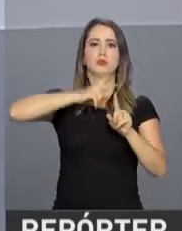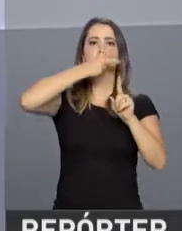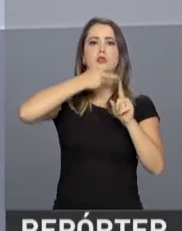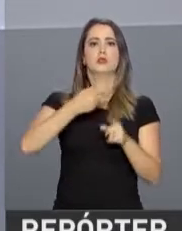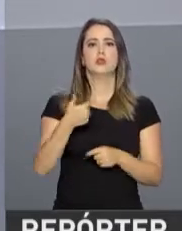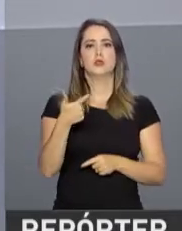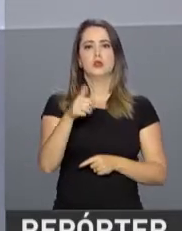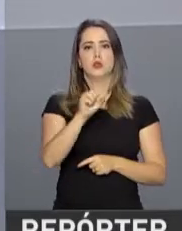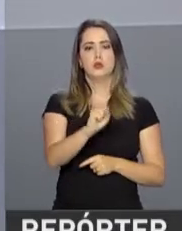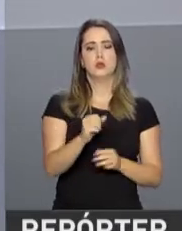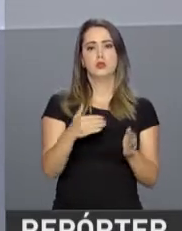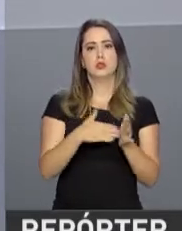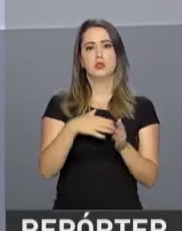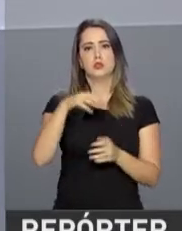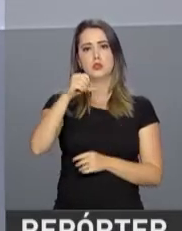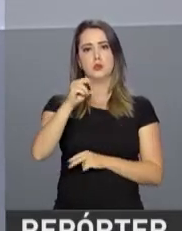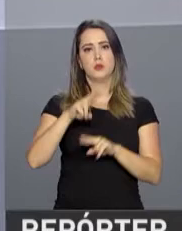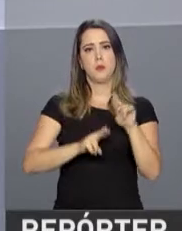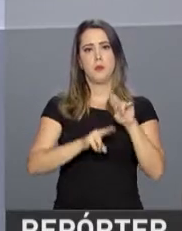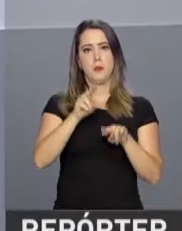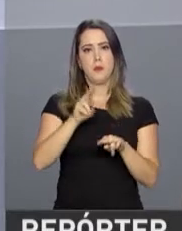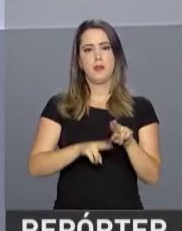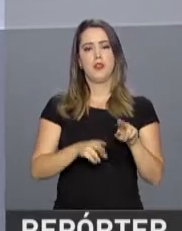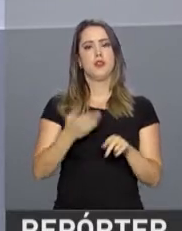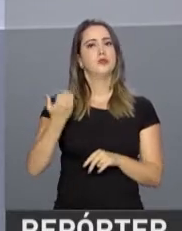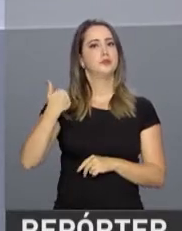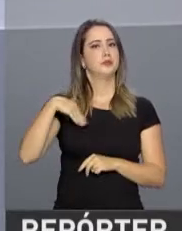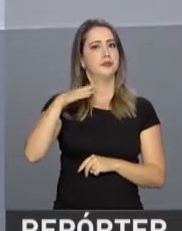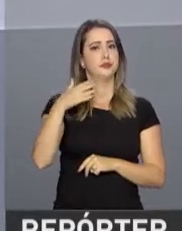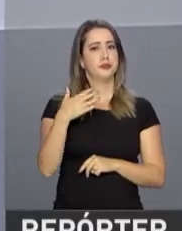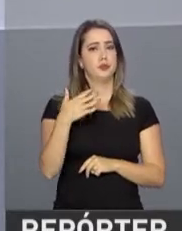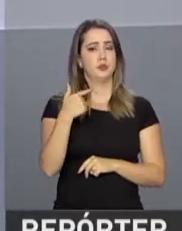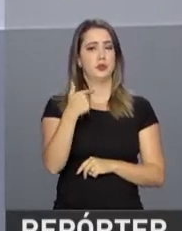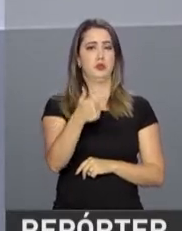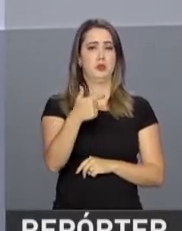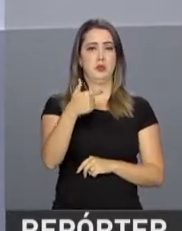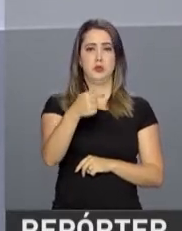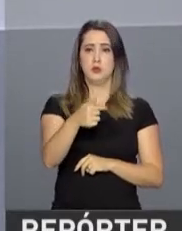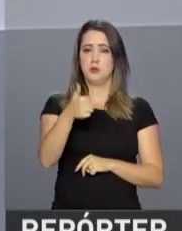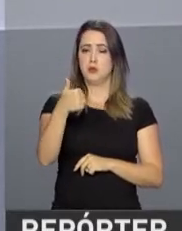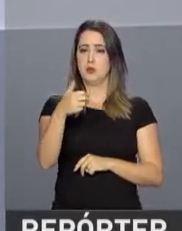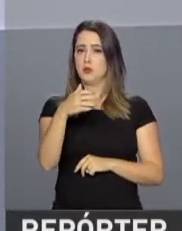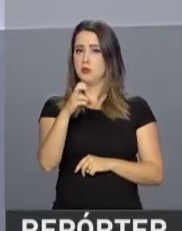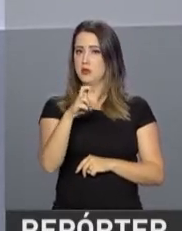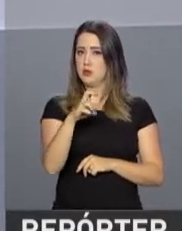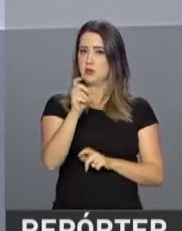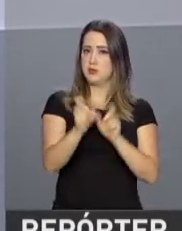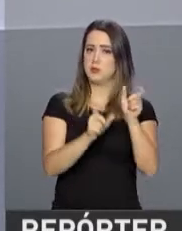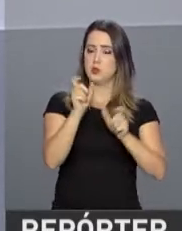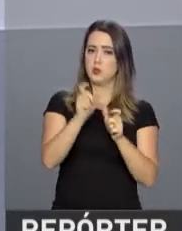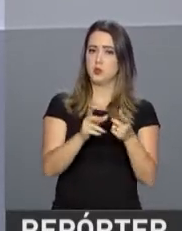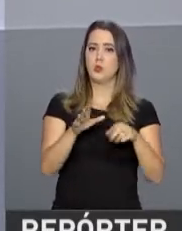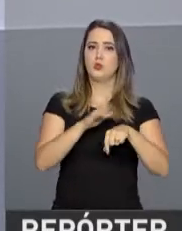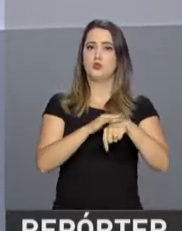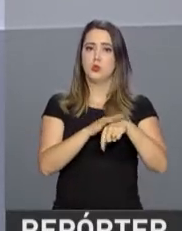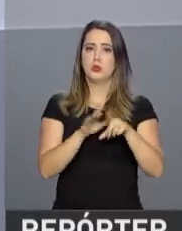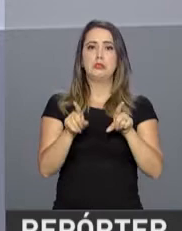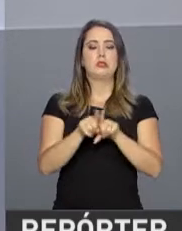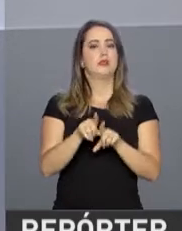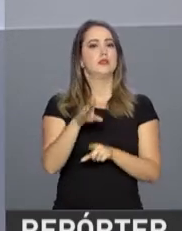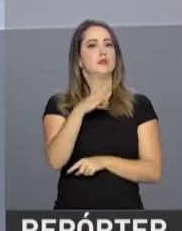2018 até o dia 9 de junho foram registrados 2 mil 715 casos da doença e